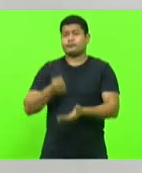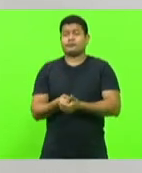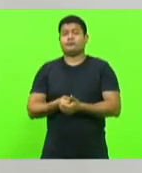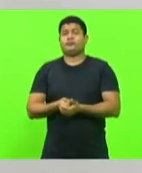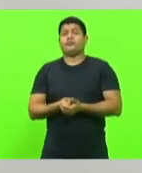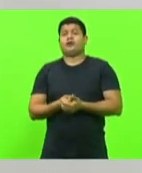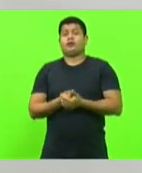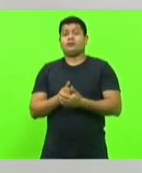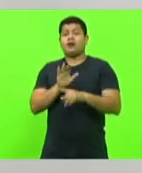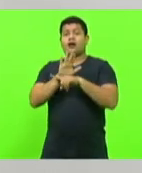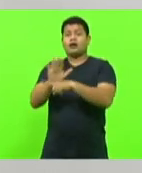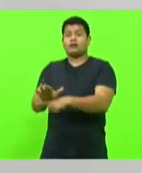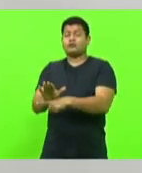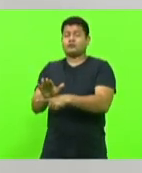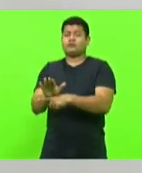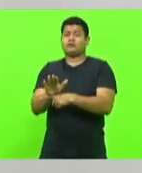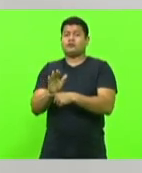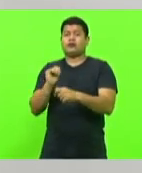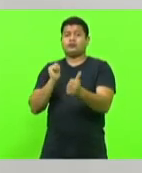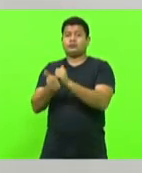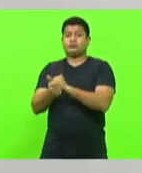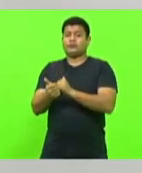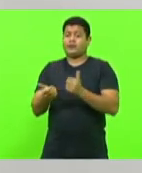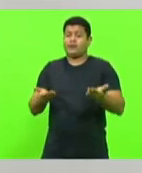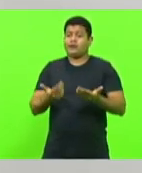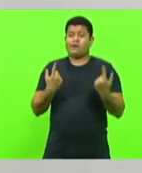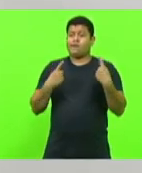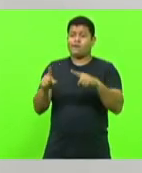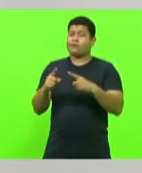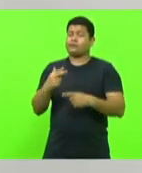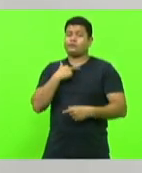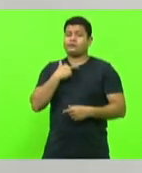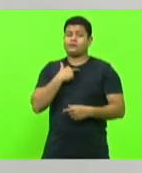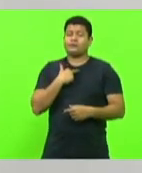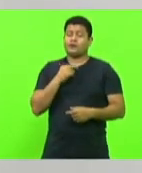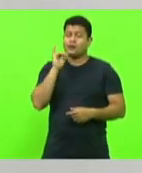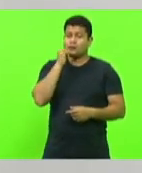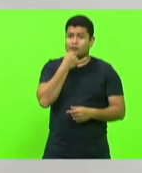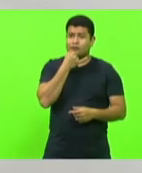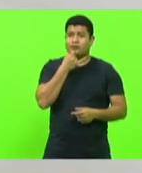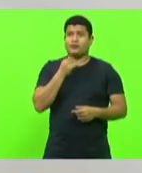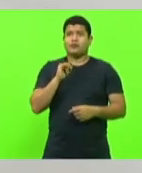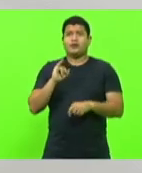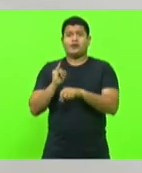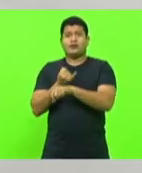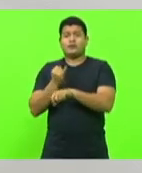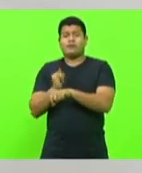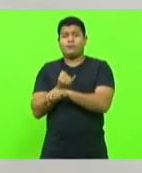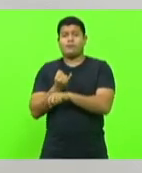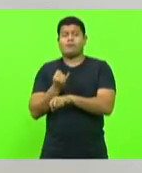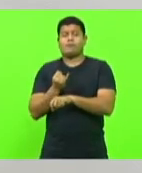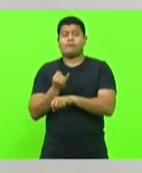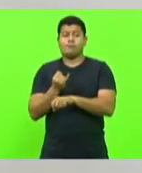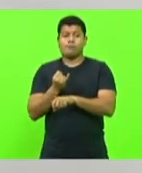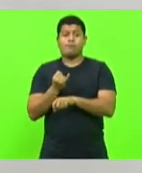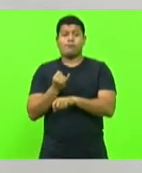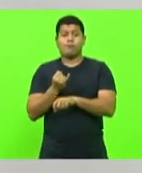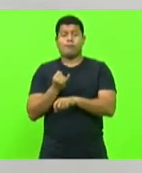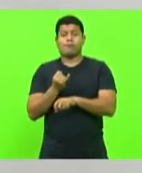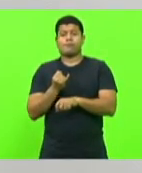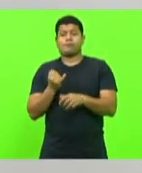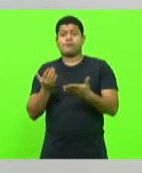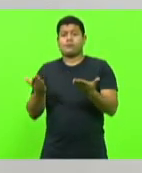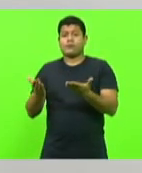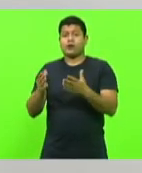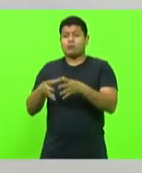prol do esporte e não contra o esporte, como foi feita essa decisão. É lamentável. Joinville é a maior cidade do estado não participar